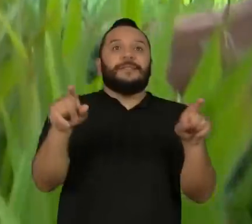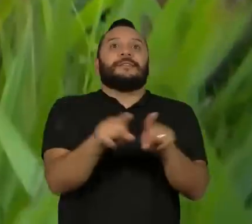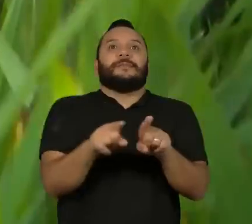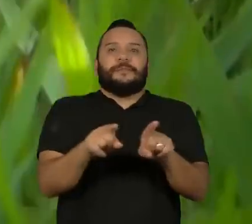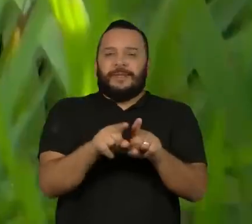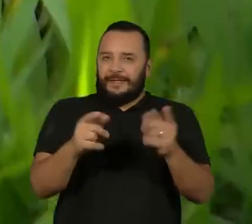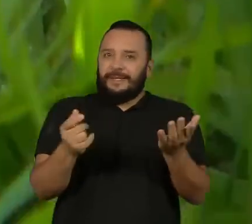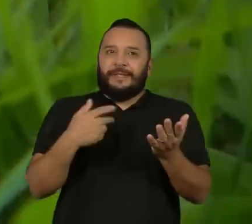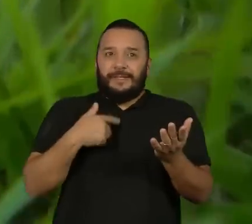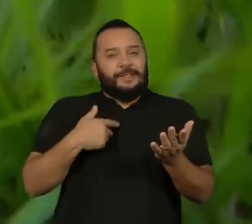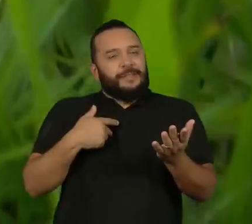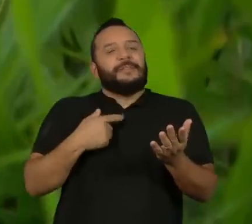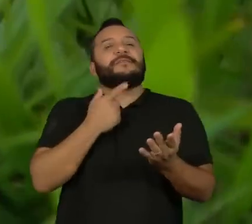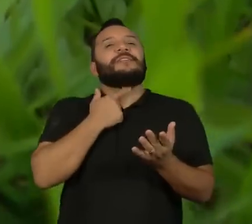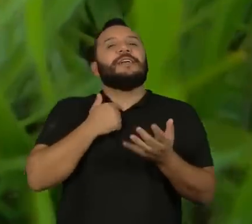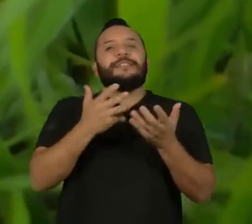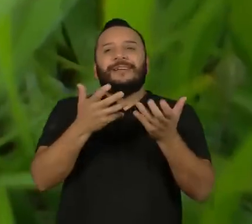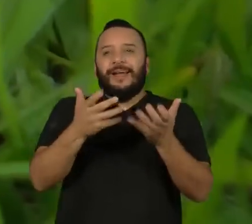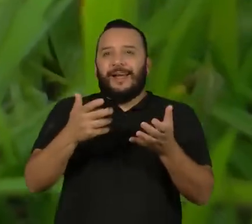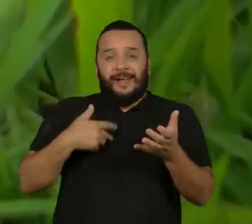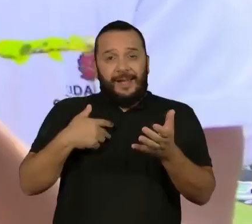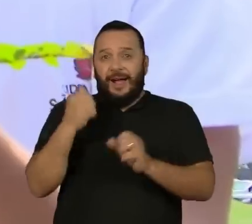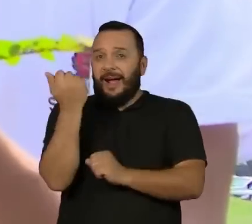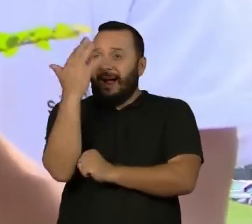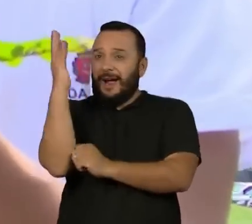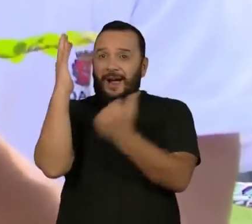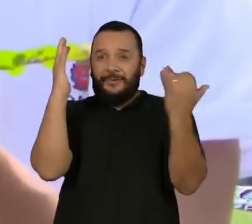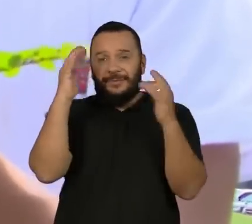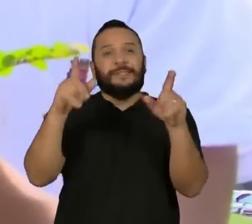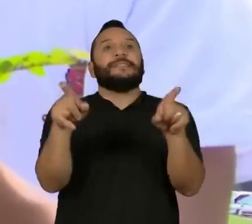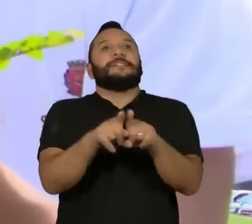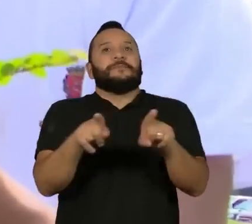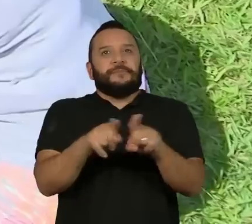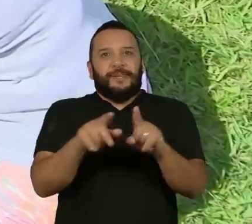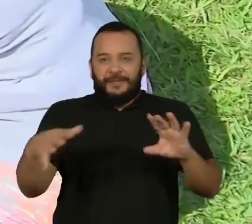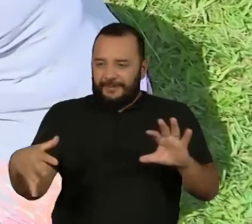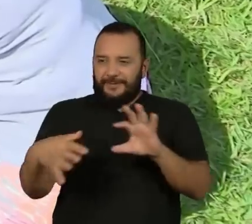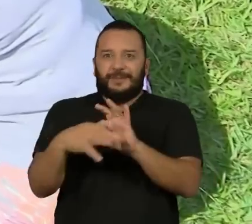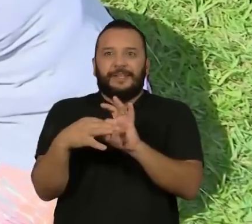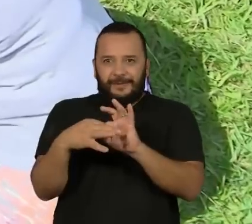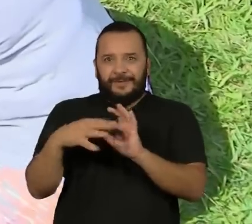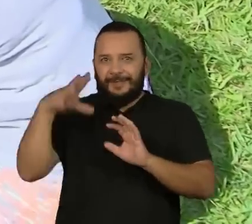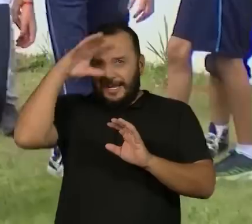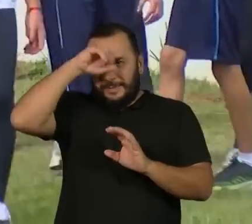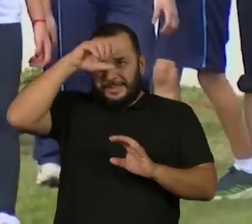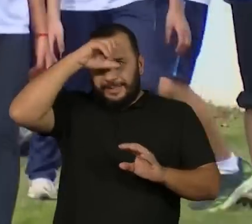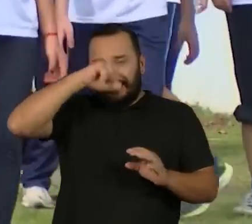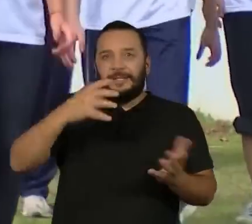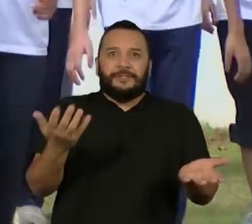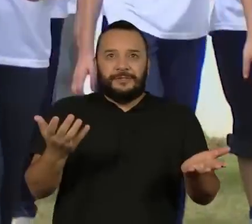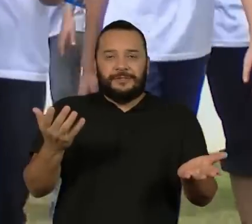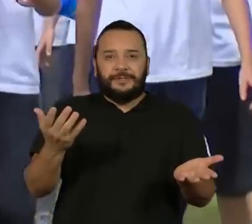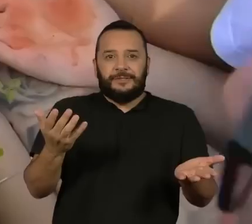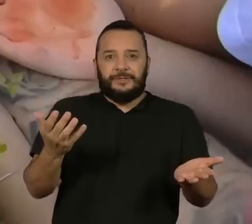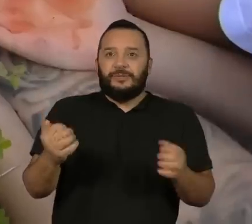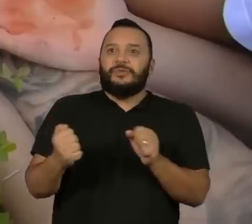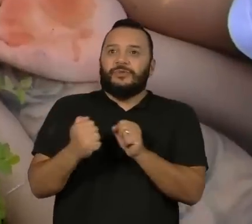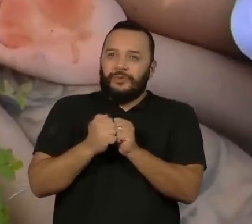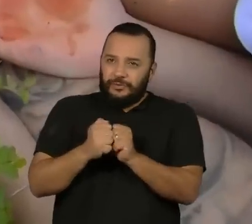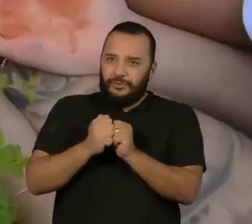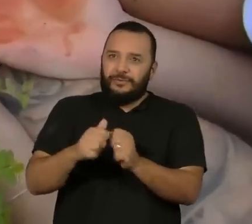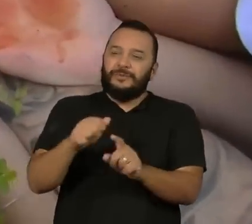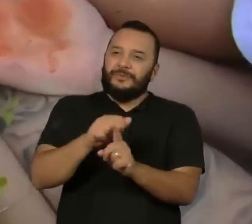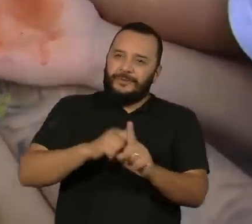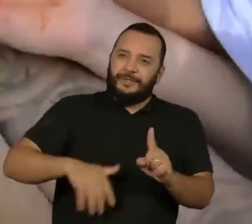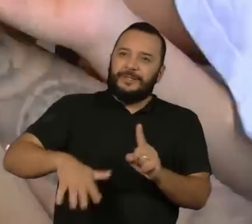floresce o desejo de fazer crescer não só árvores, mas também os vínculos e os aprendizados, provando que juntos o mundo se torna